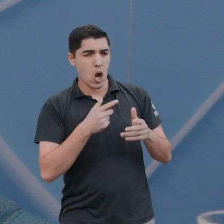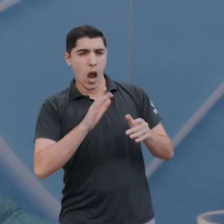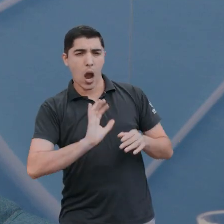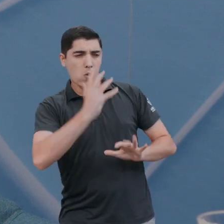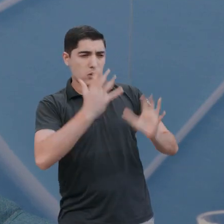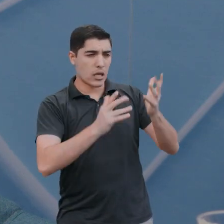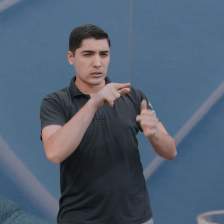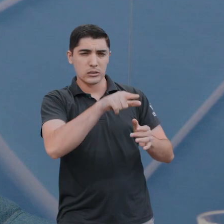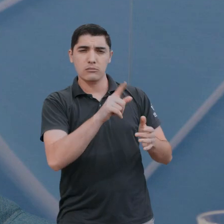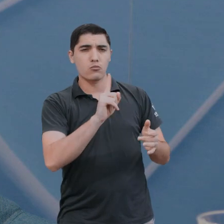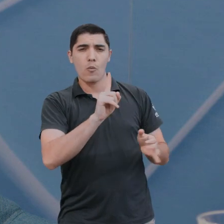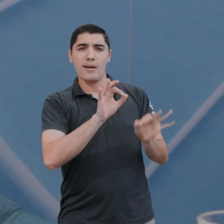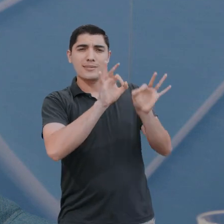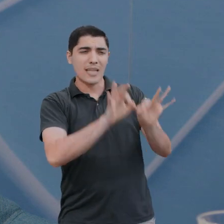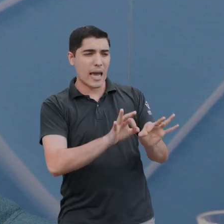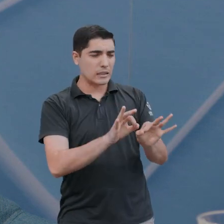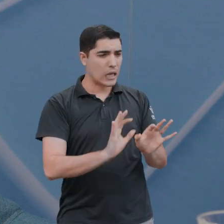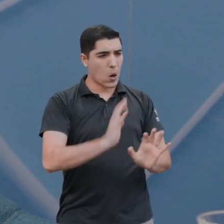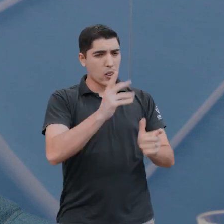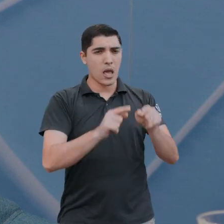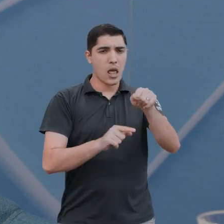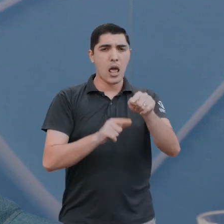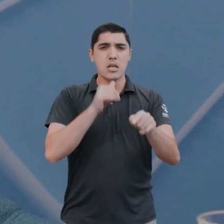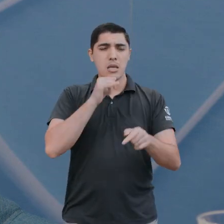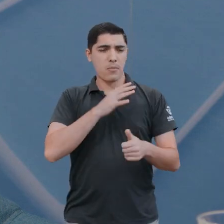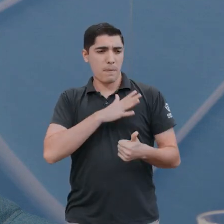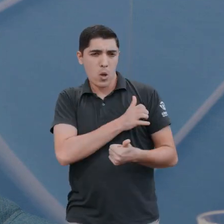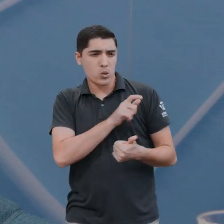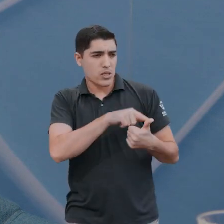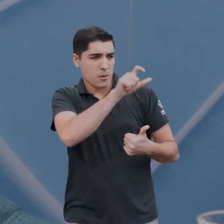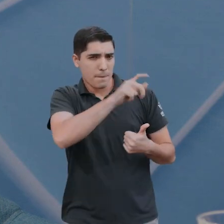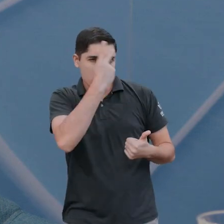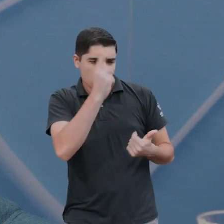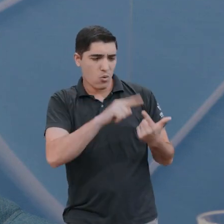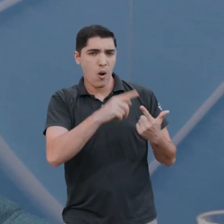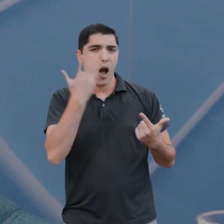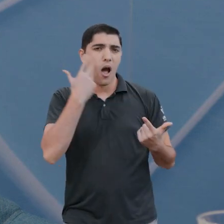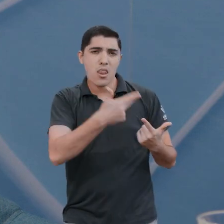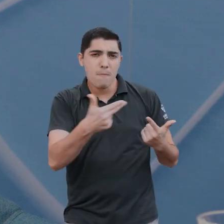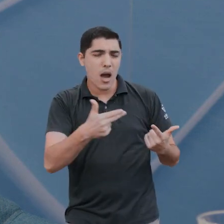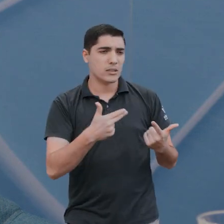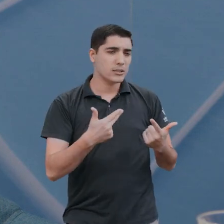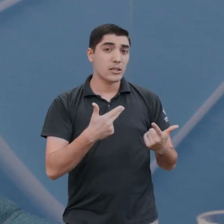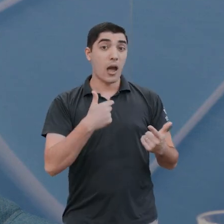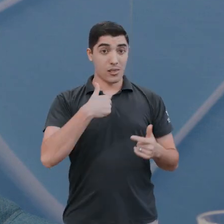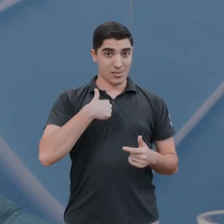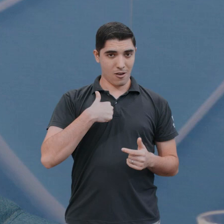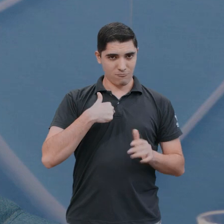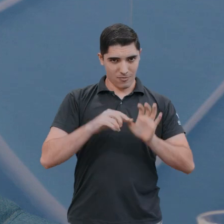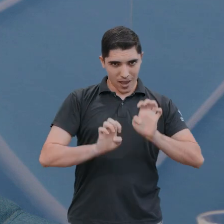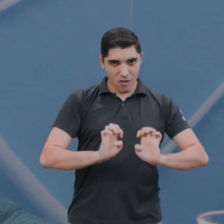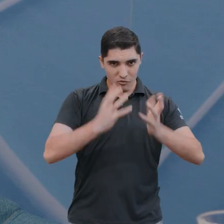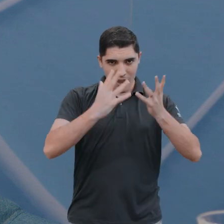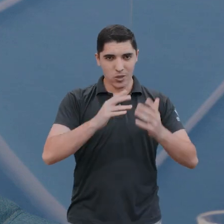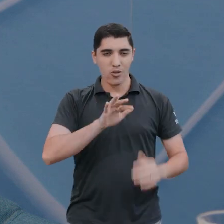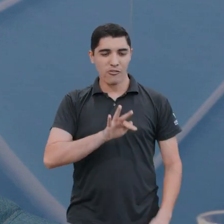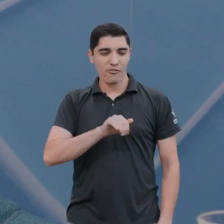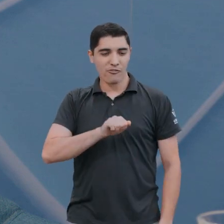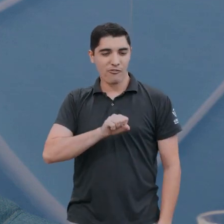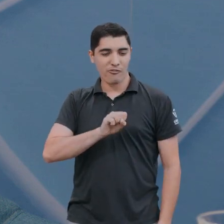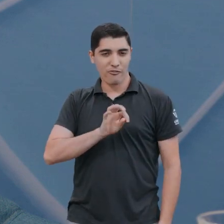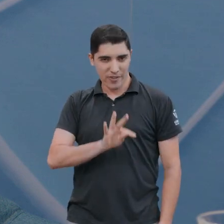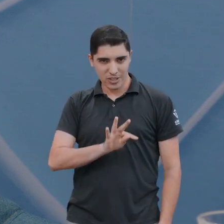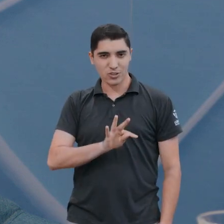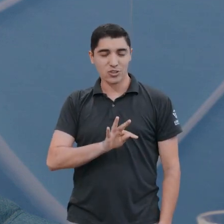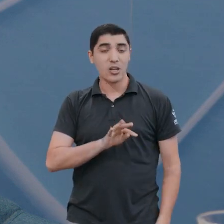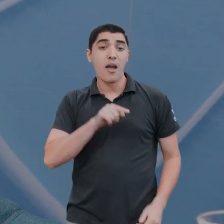acontecem. Seja ele uma injustiça com pessoas, com animais. E o Fashion Law é muito interessante porque